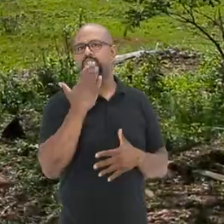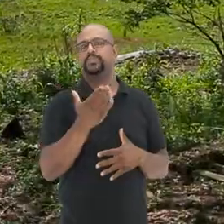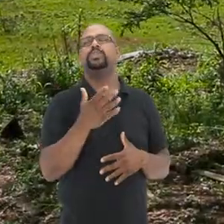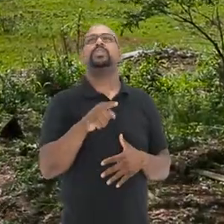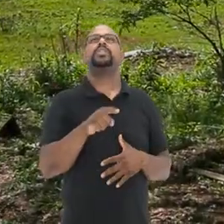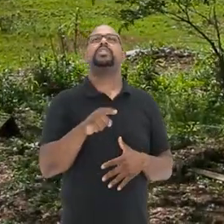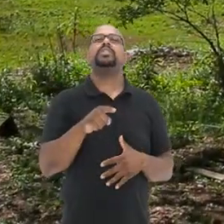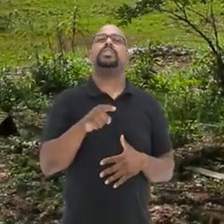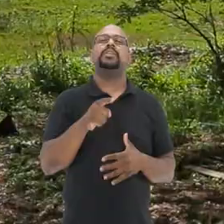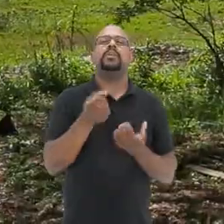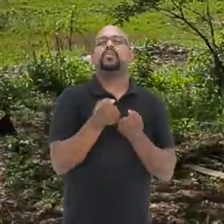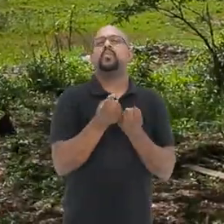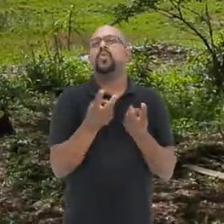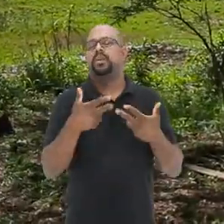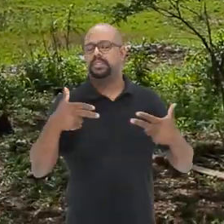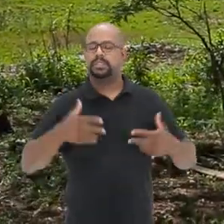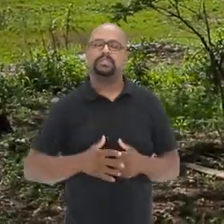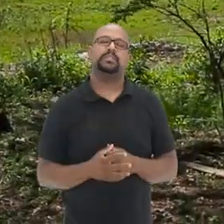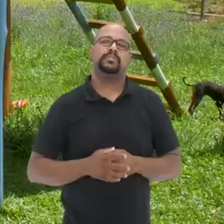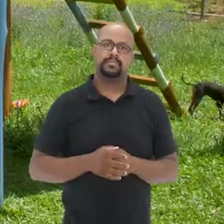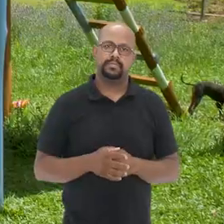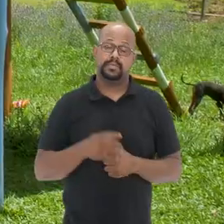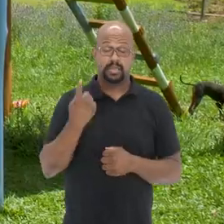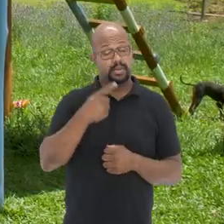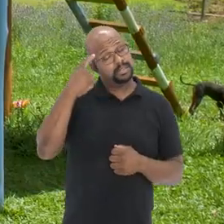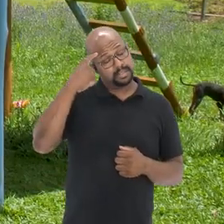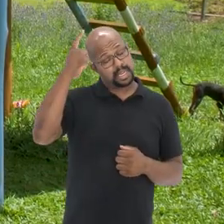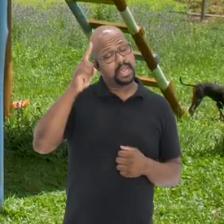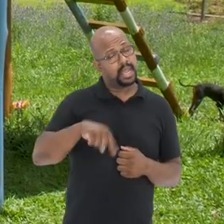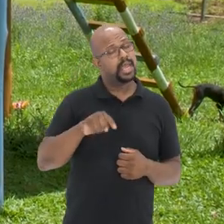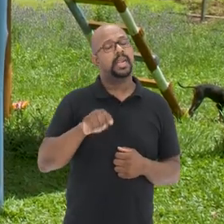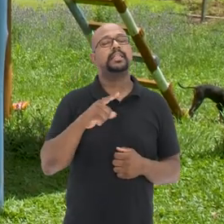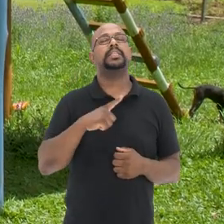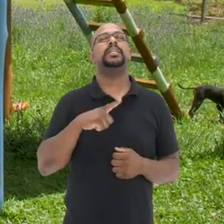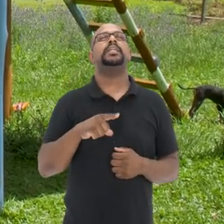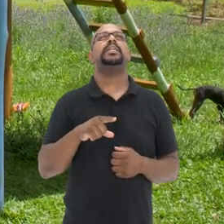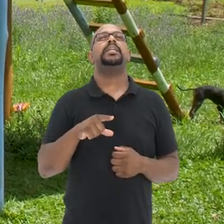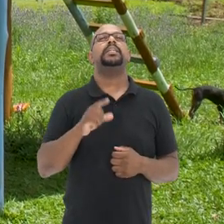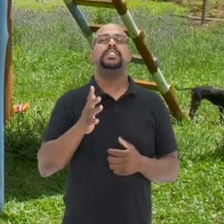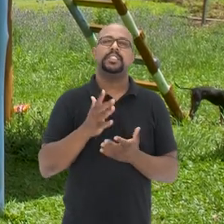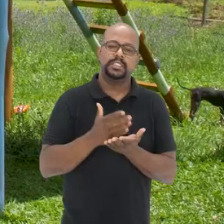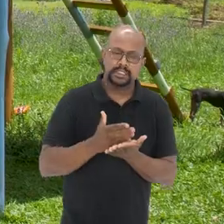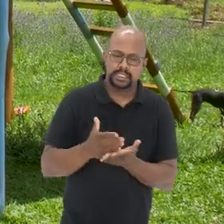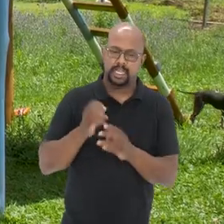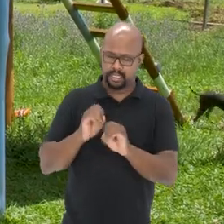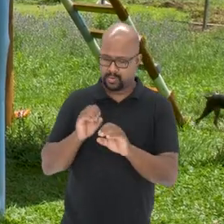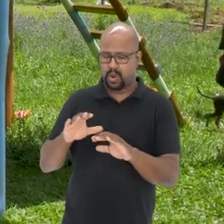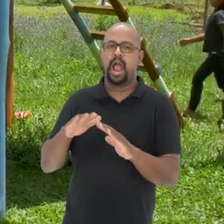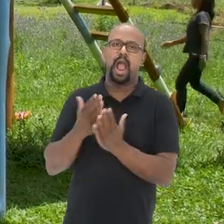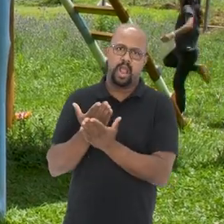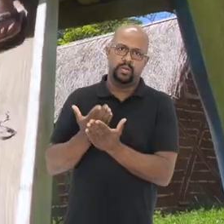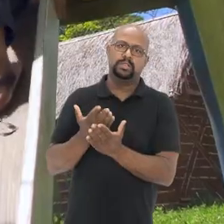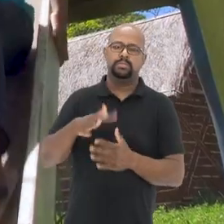de vários tipos de agricultura. E a nossa ideia era de iniciar dando aula,